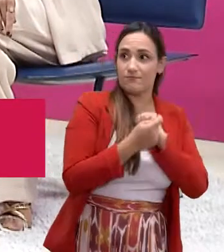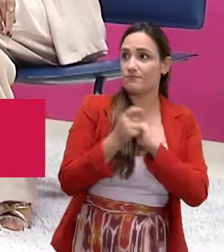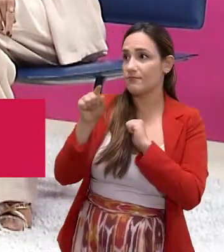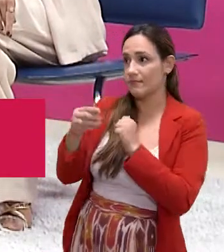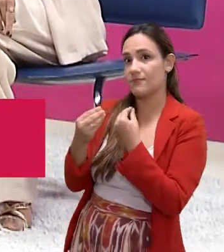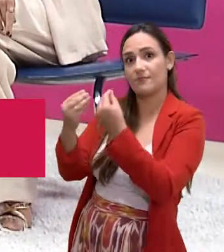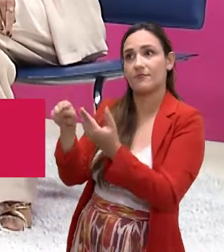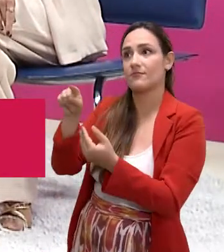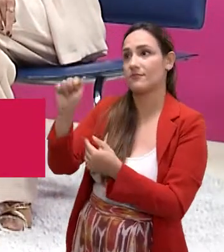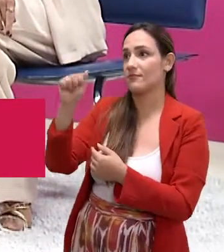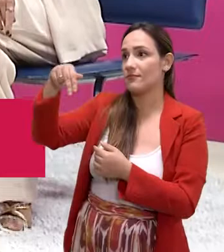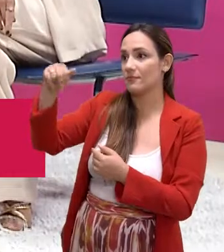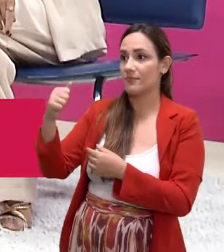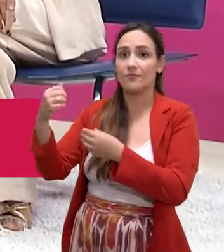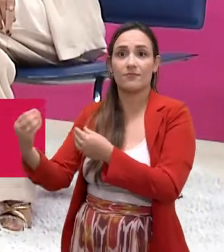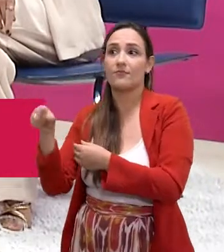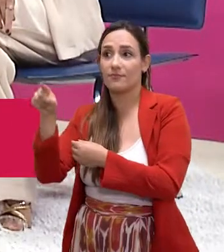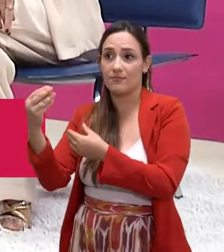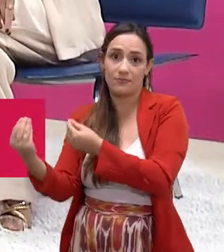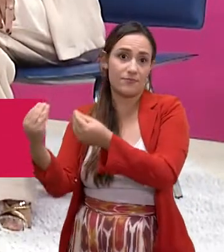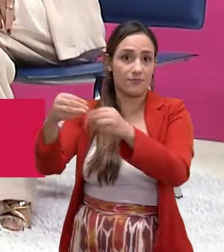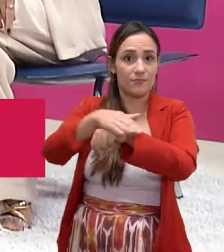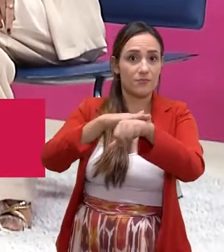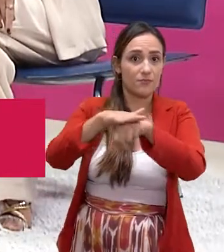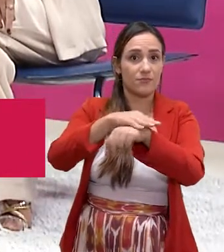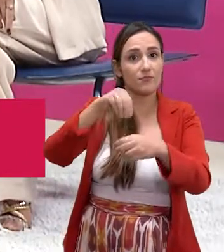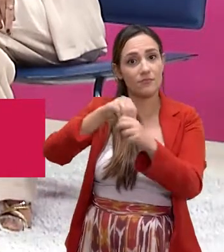do ano, para os servidores do Estado. Nós fizemos todas